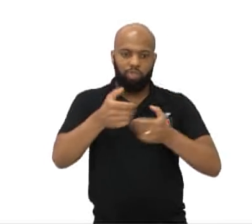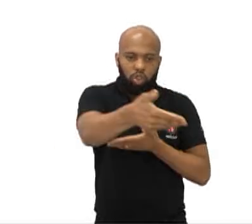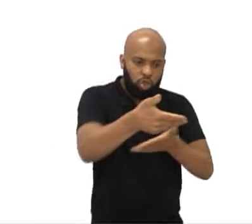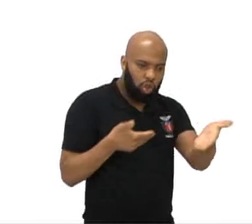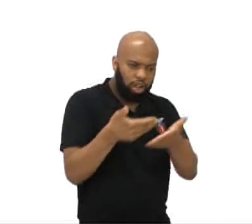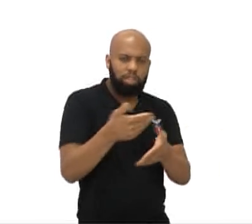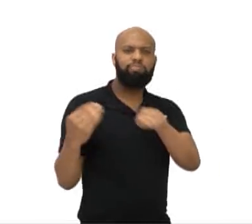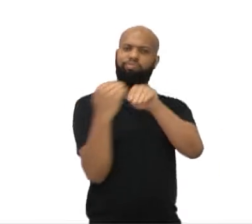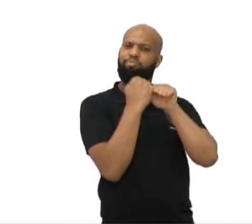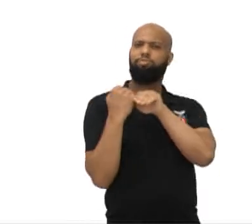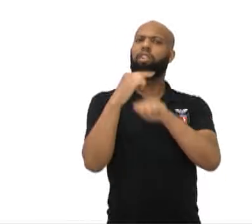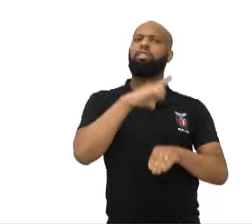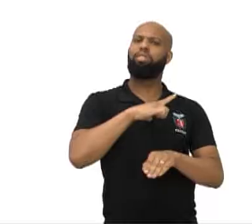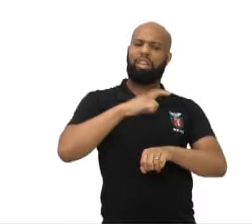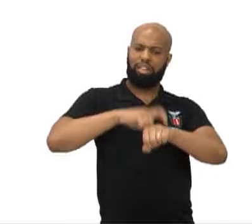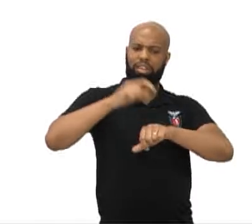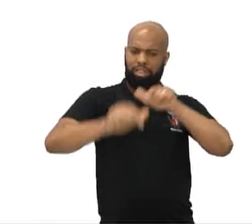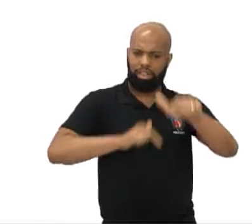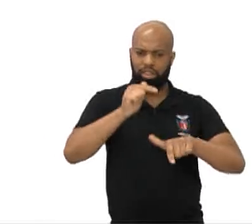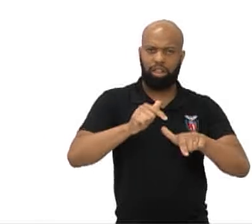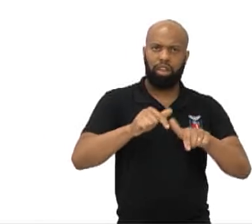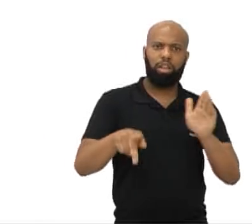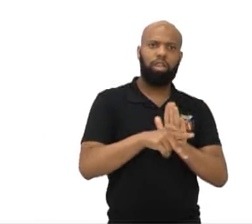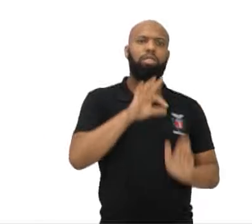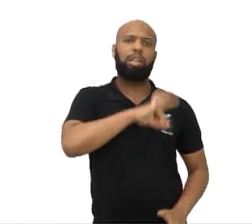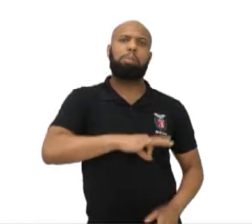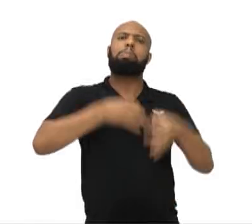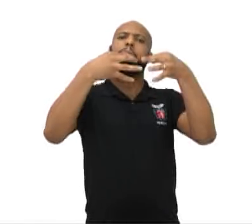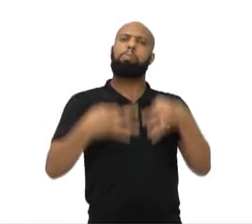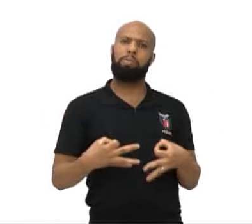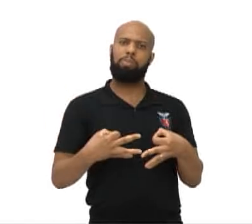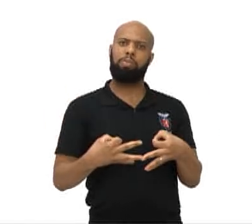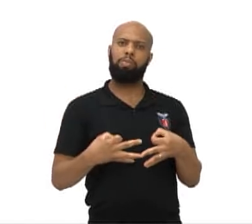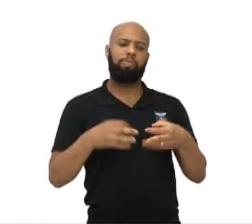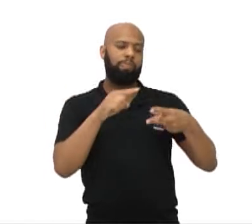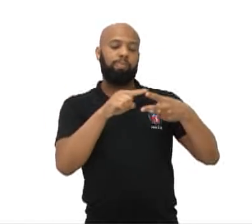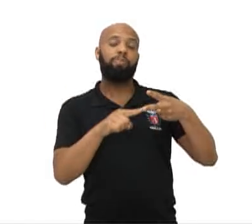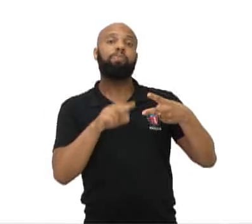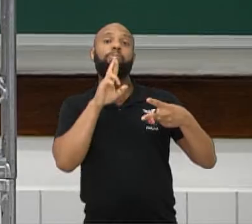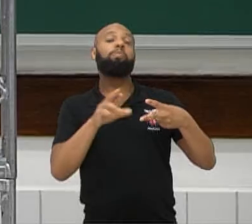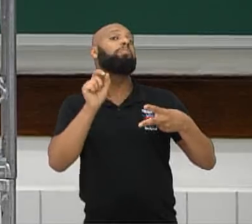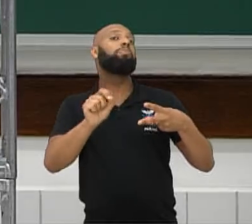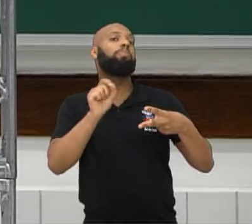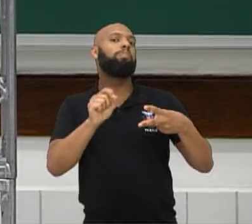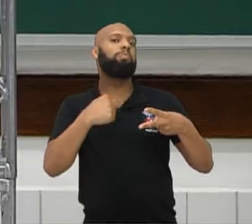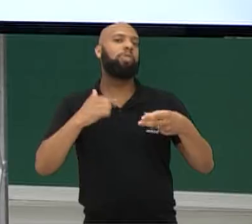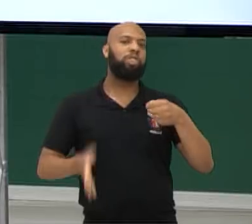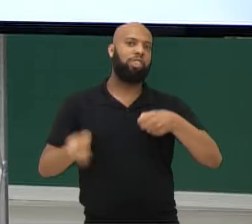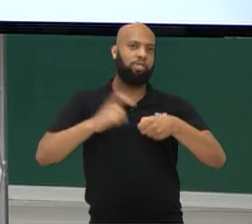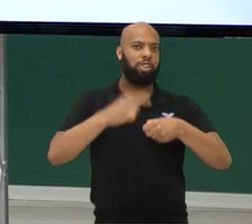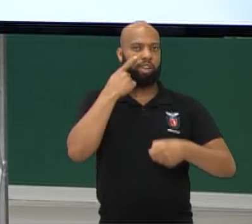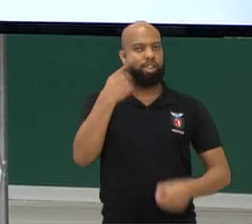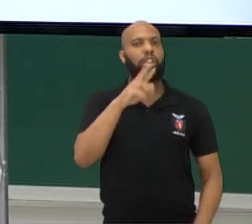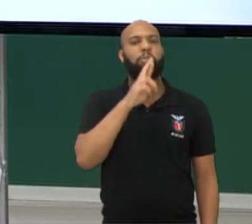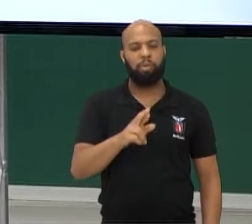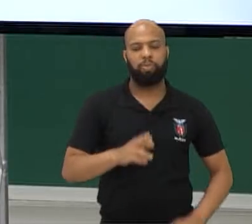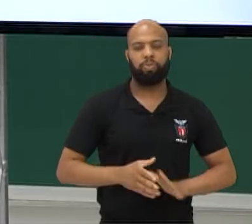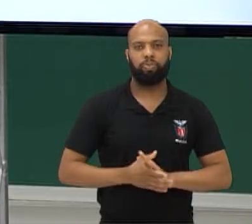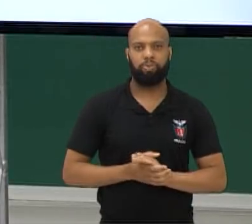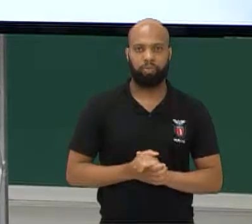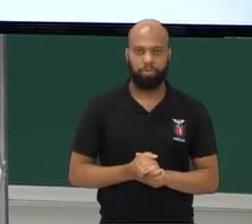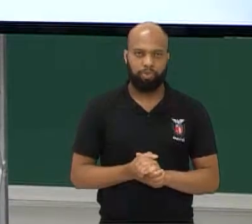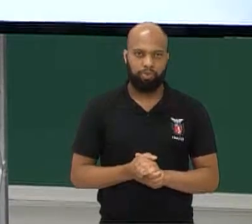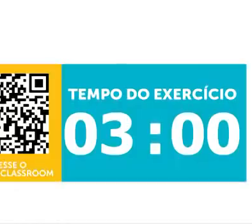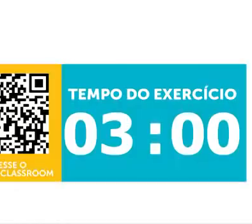troca igualitária do tempo de trabalho por um salário justo. E aí, qual é a resposta correta? Marque no caderno que a gente já volta